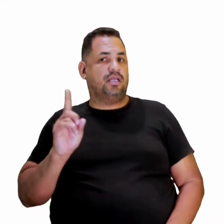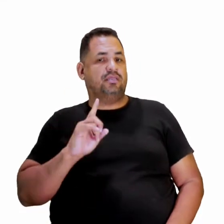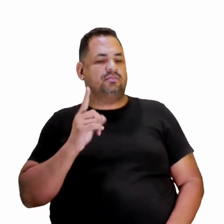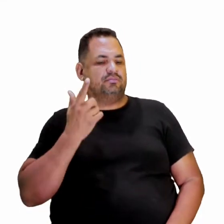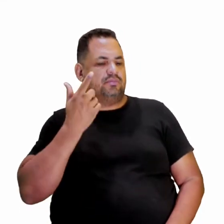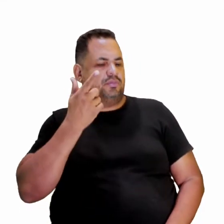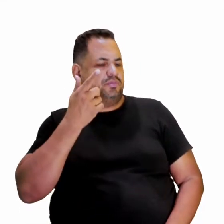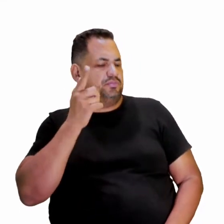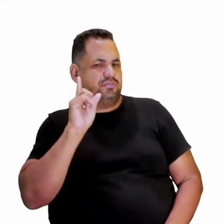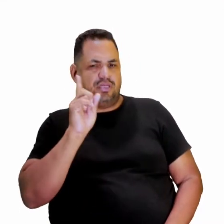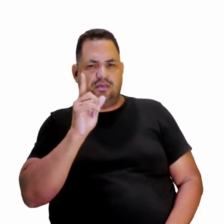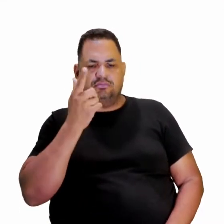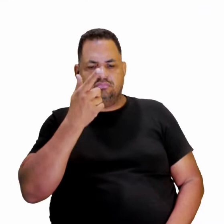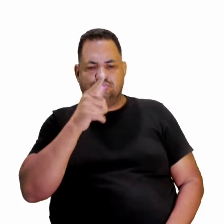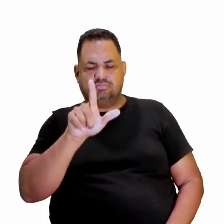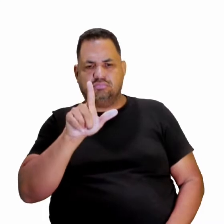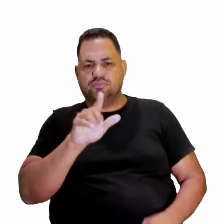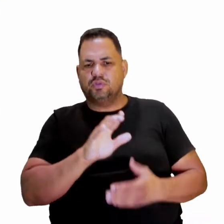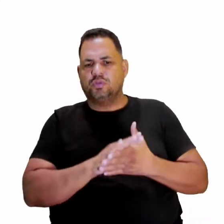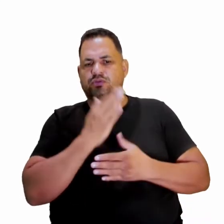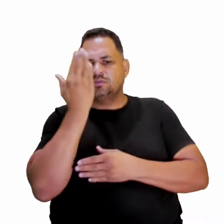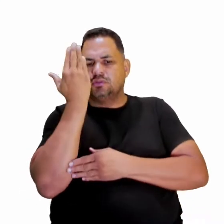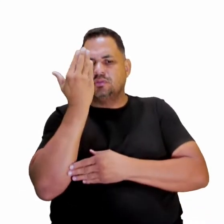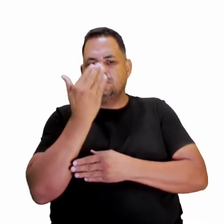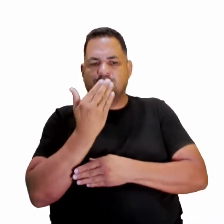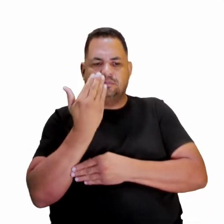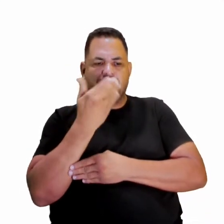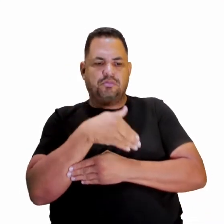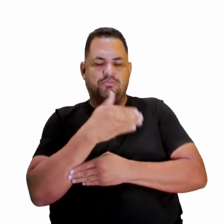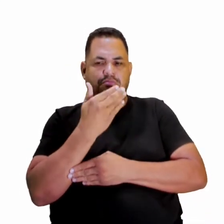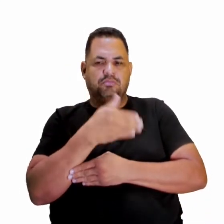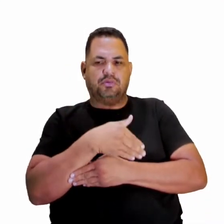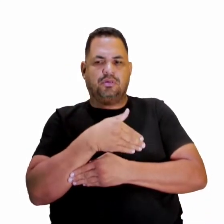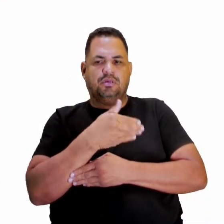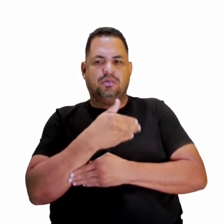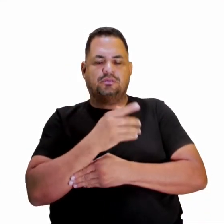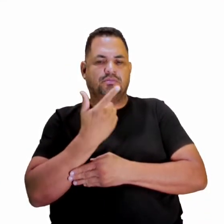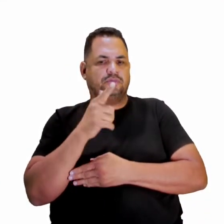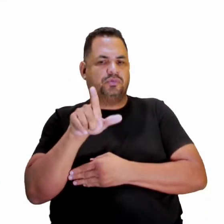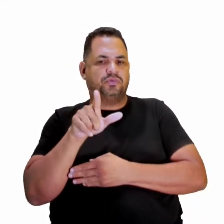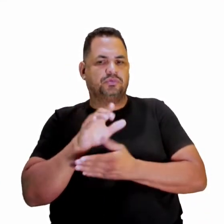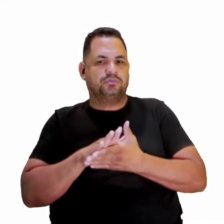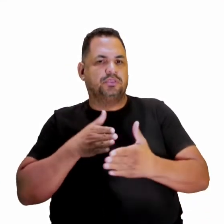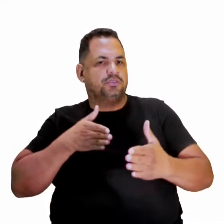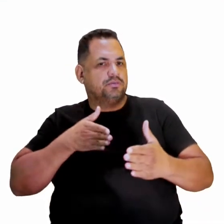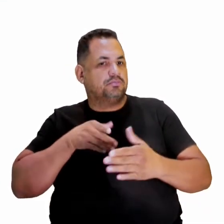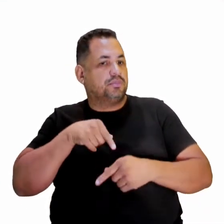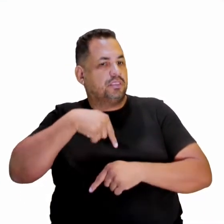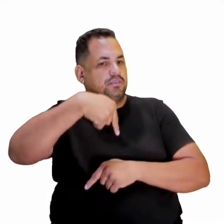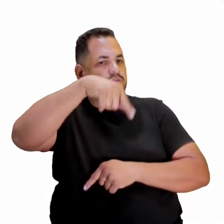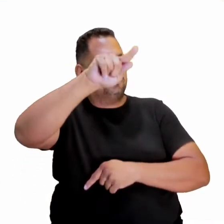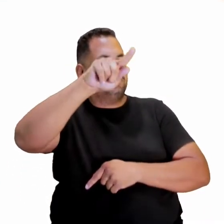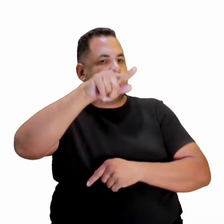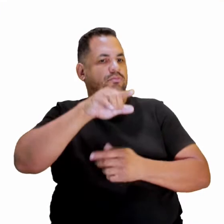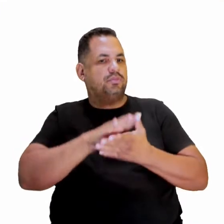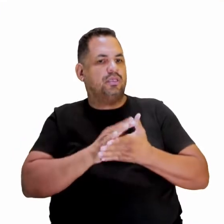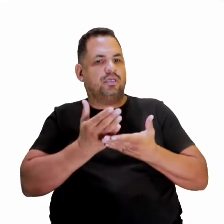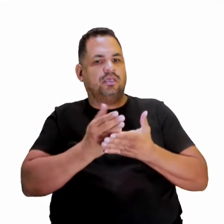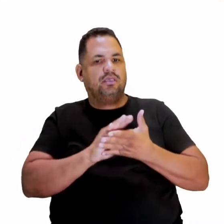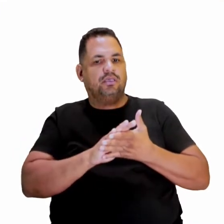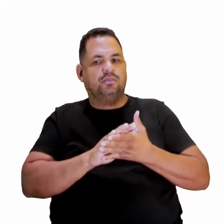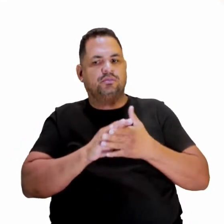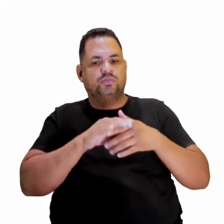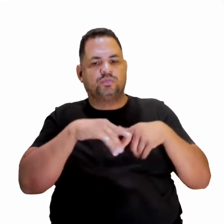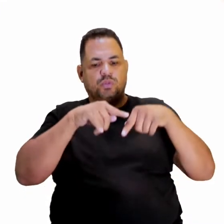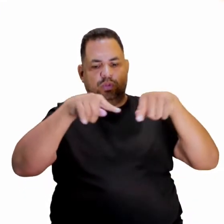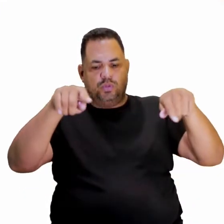conseguiu um táxi, ela não pegou um táxi, depende do contexto, né? Pode ser um dos dois, para o aeroporto. Certo? She didn't